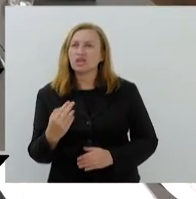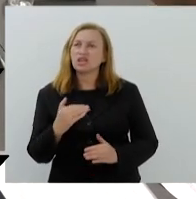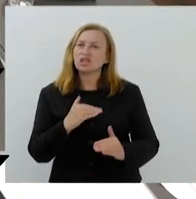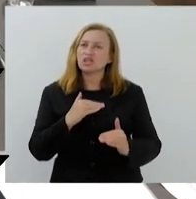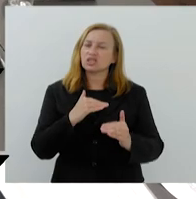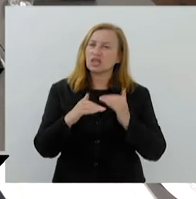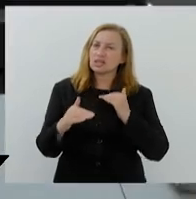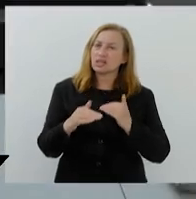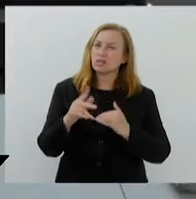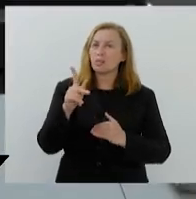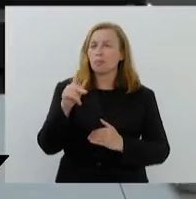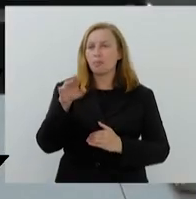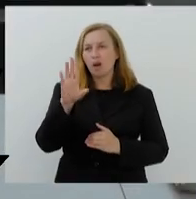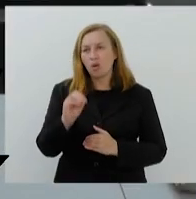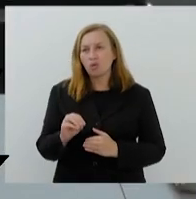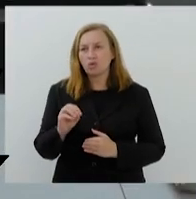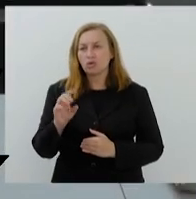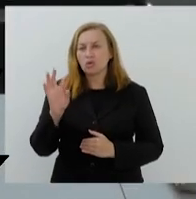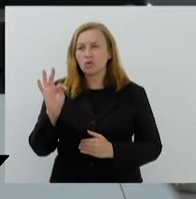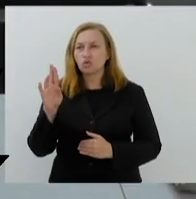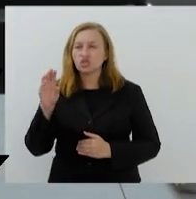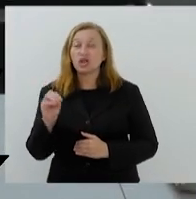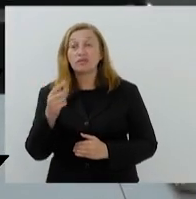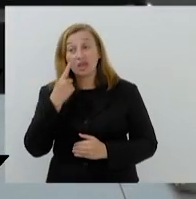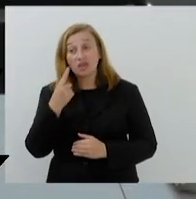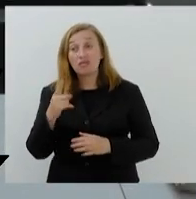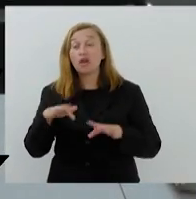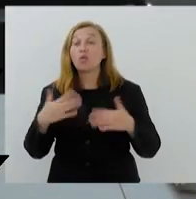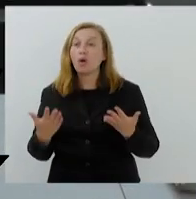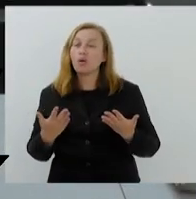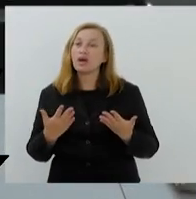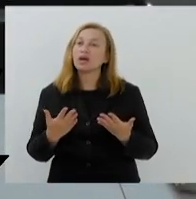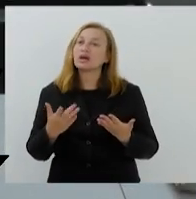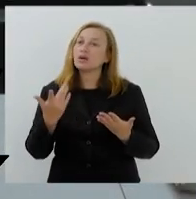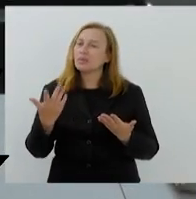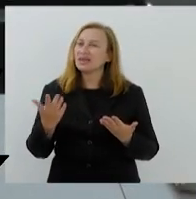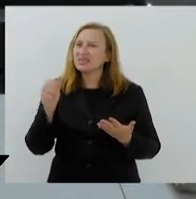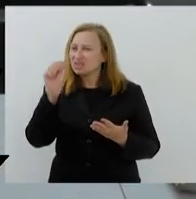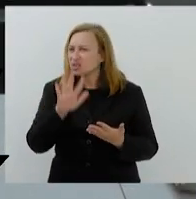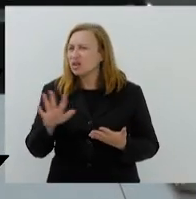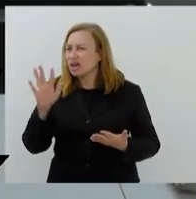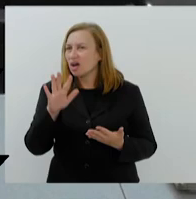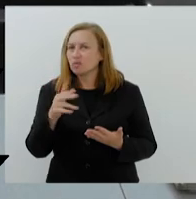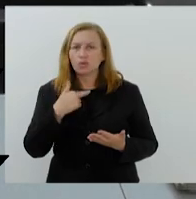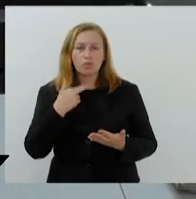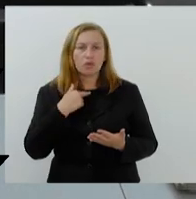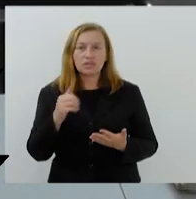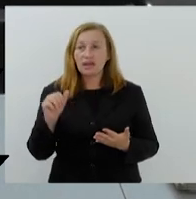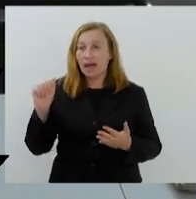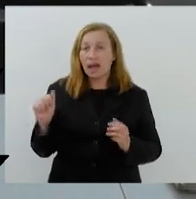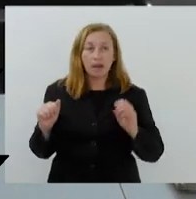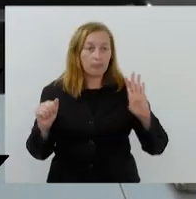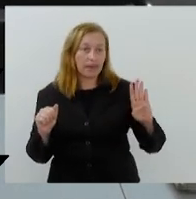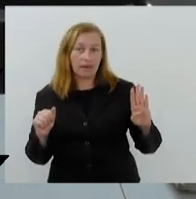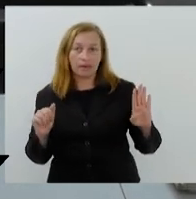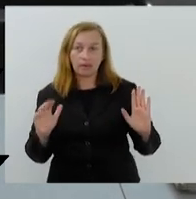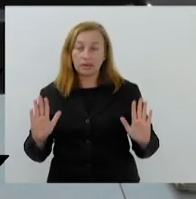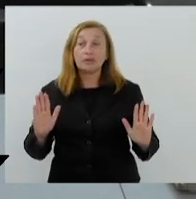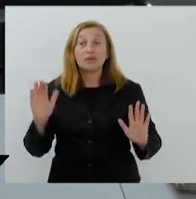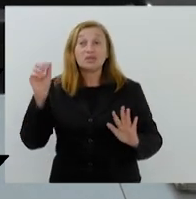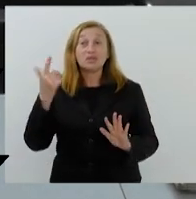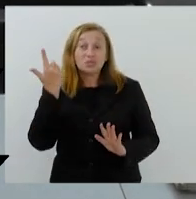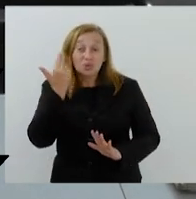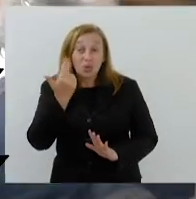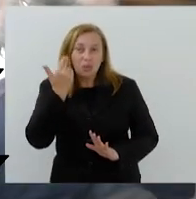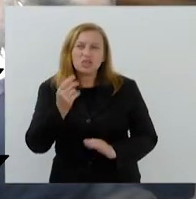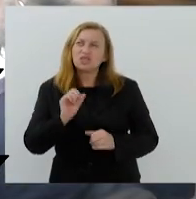que ser ator uma Paulo coisa Gustavo. Tem que escolher o que quer, que quer. Não, em geral... A lei não pode ser isso, aquilo também podendo ser aquilo. Não, em geral, a gente